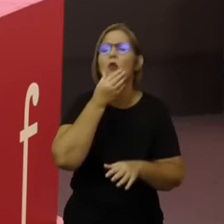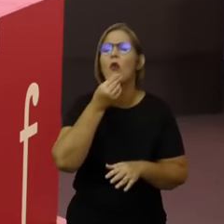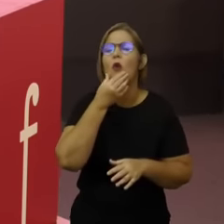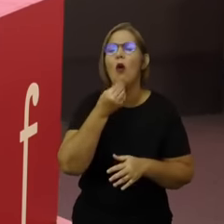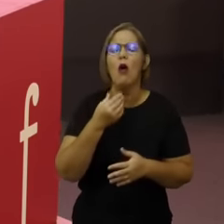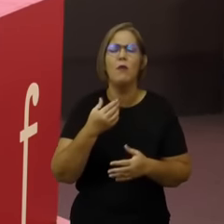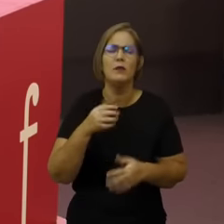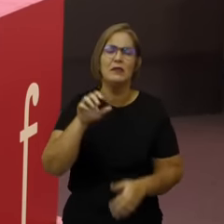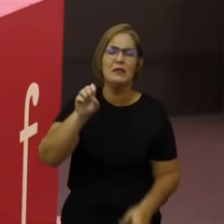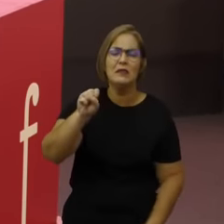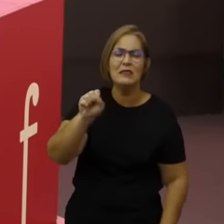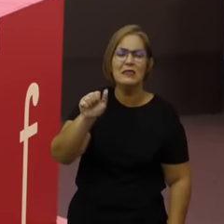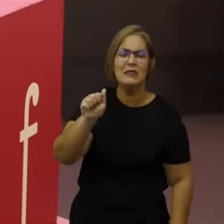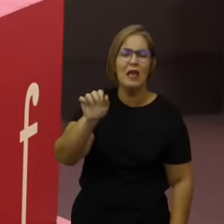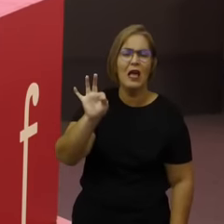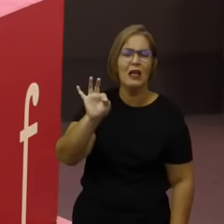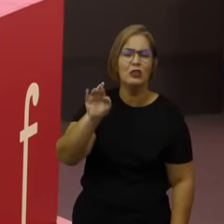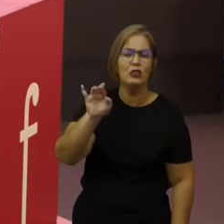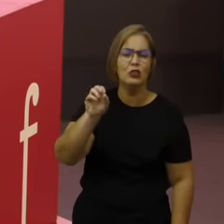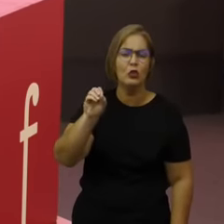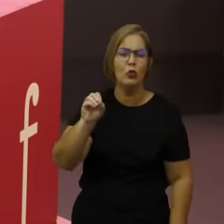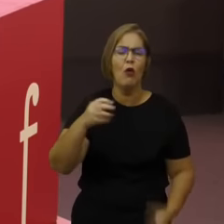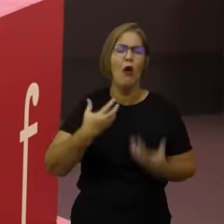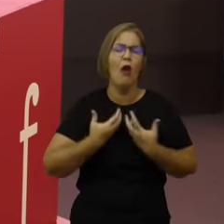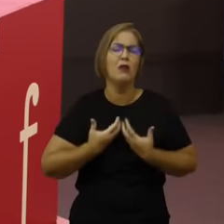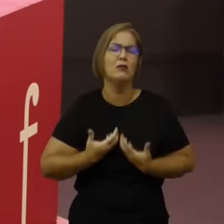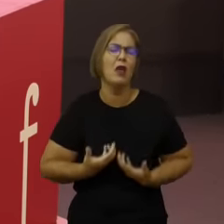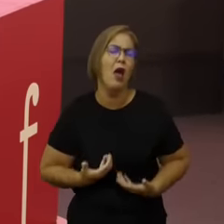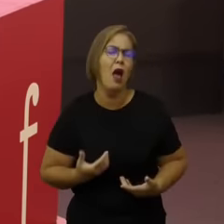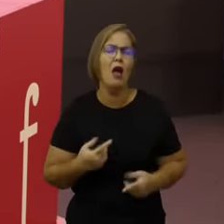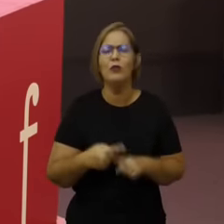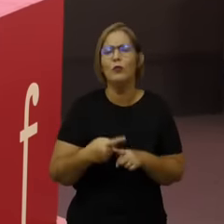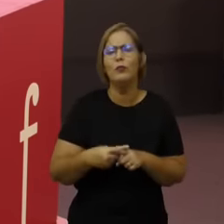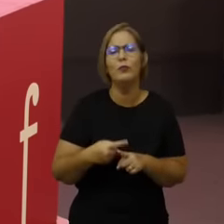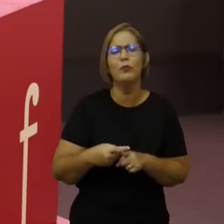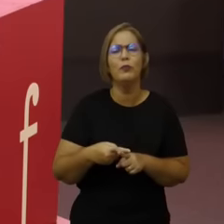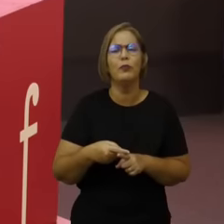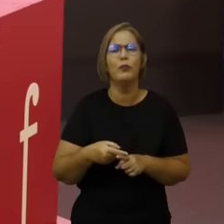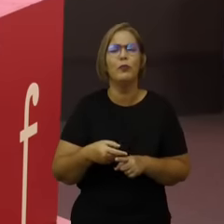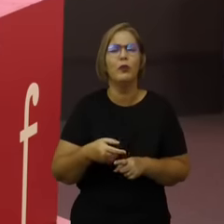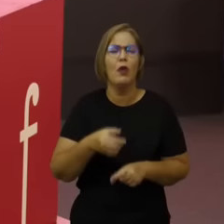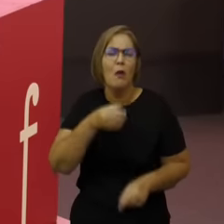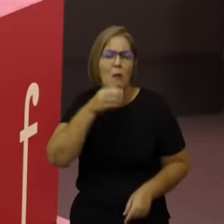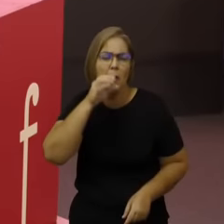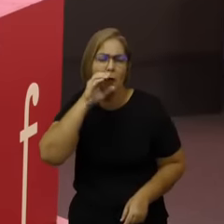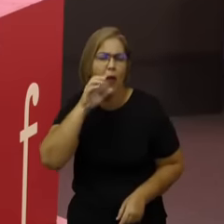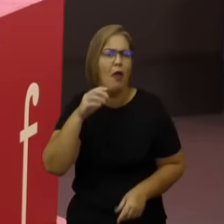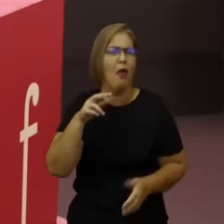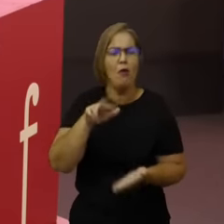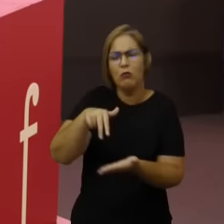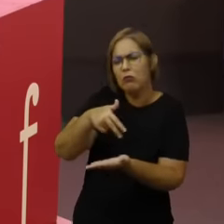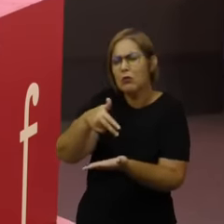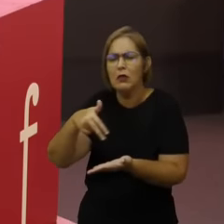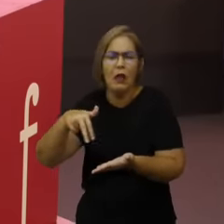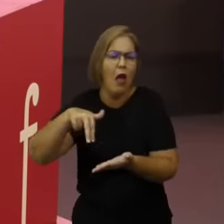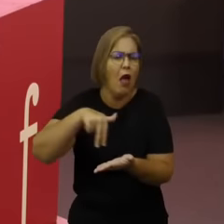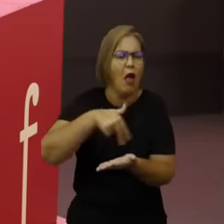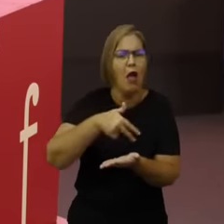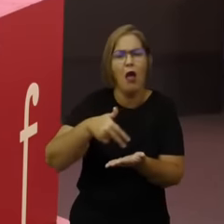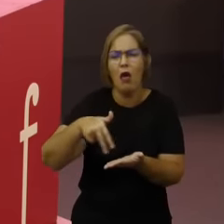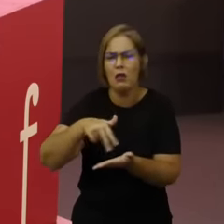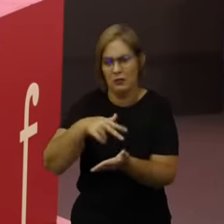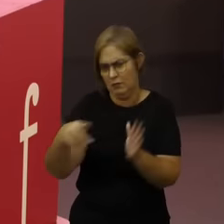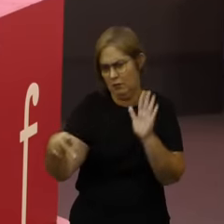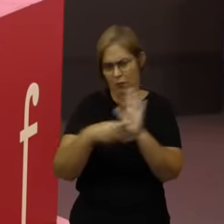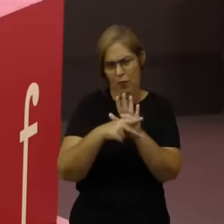estava ébrio, né? enfim, havia bebido eh eh dançado, como fazem os sátiros, porque são